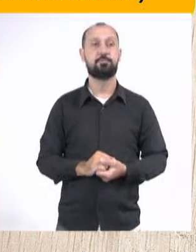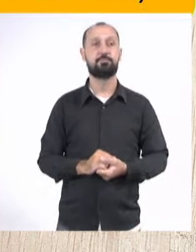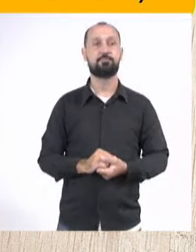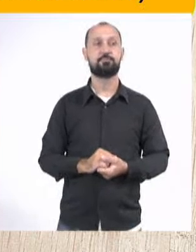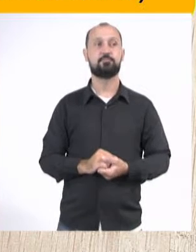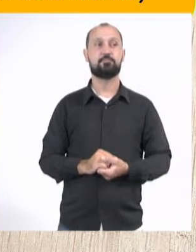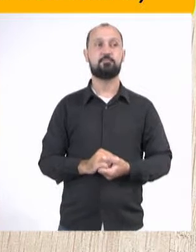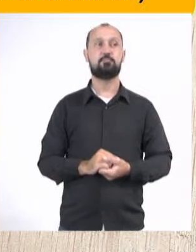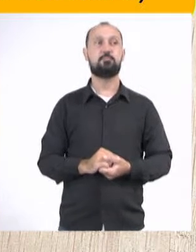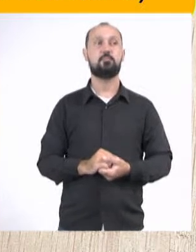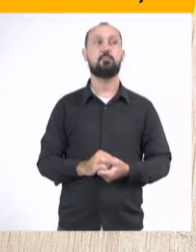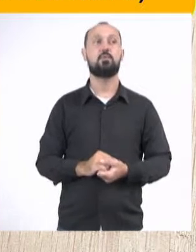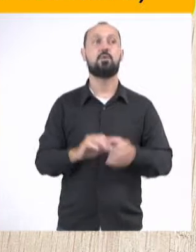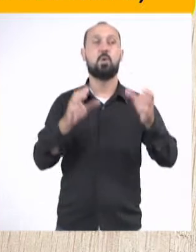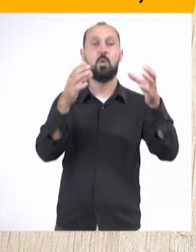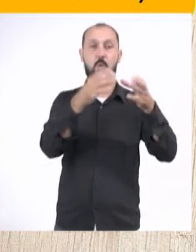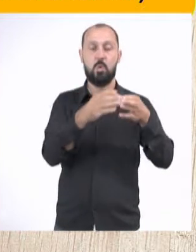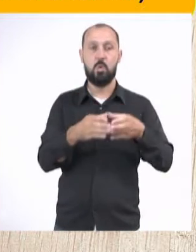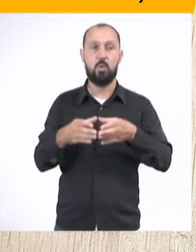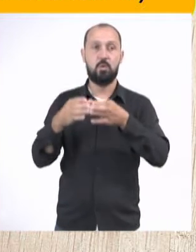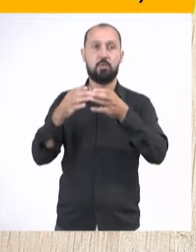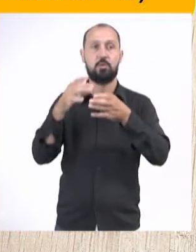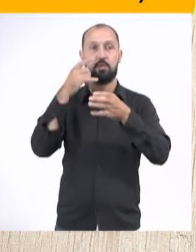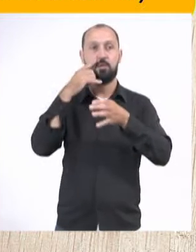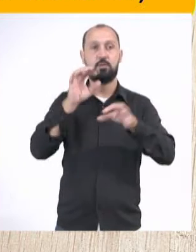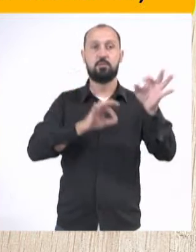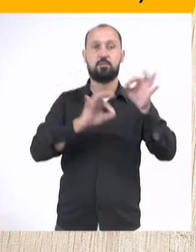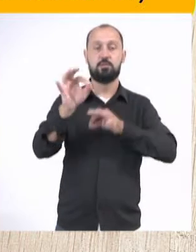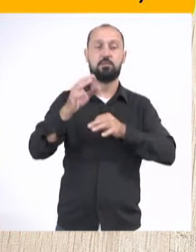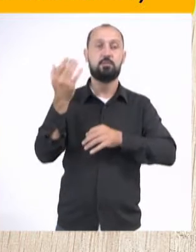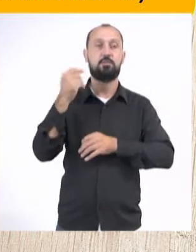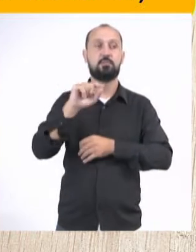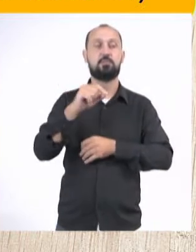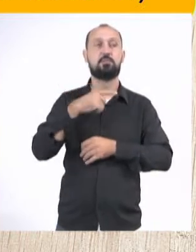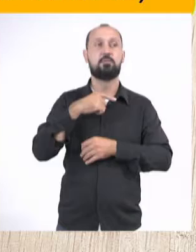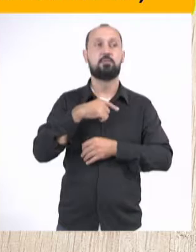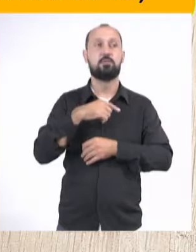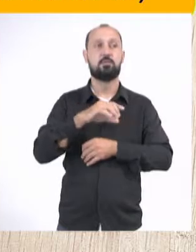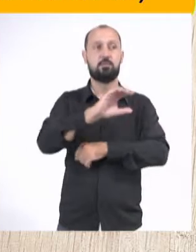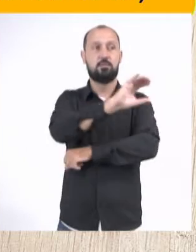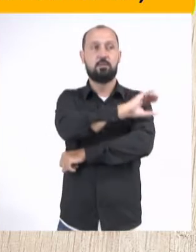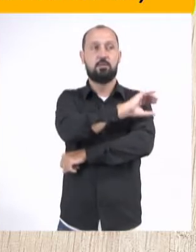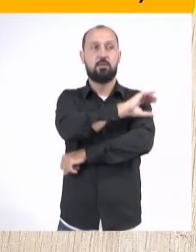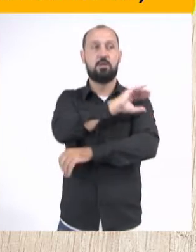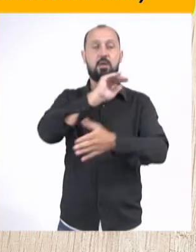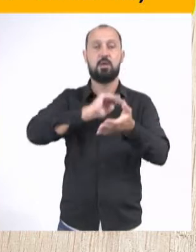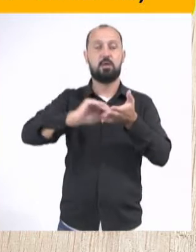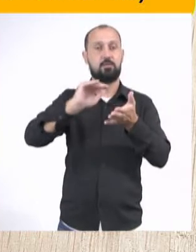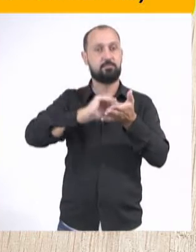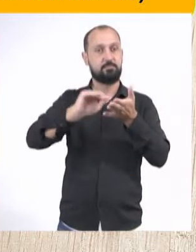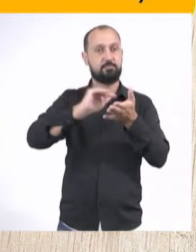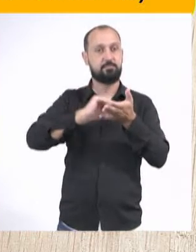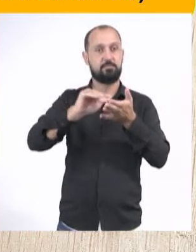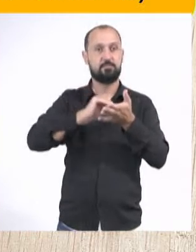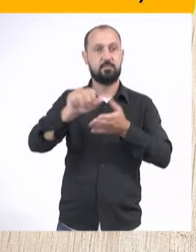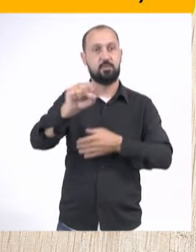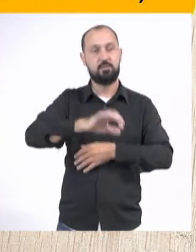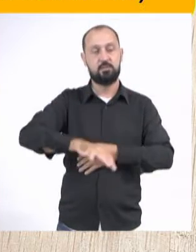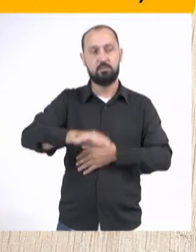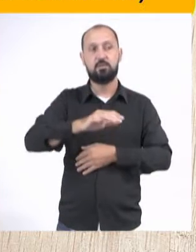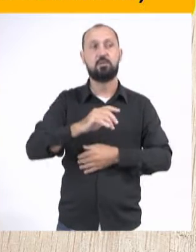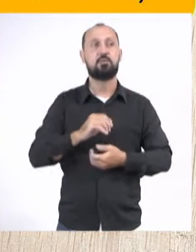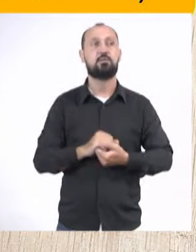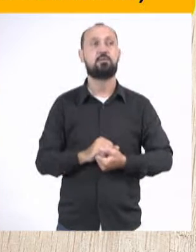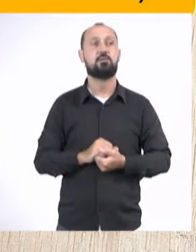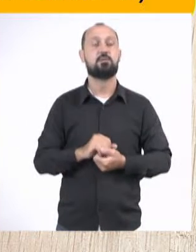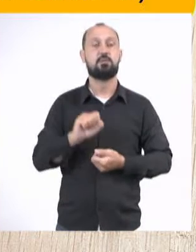Falando do corpo técnico do programa, como eu falei anteriormente, a gestão é da Secretaria de Assistência